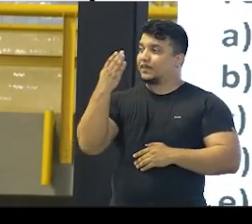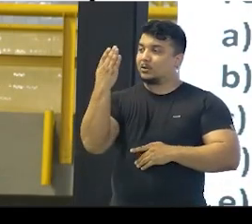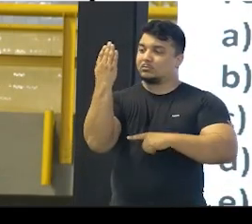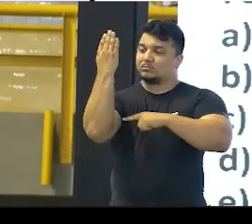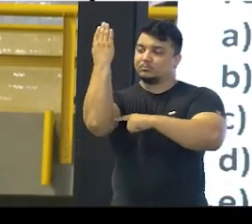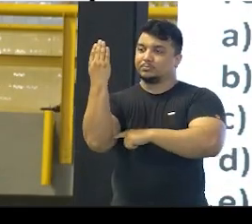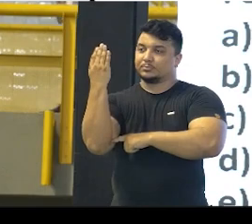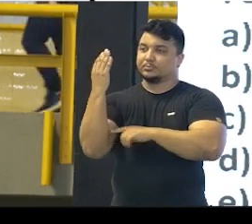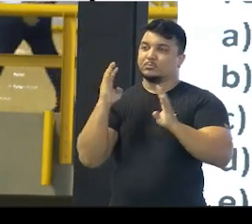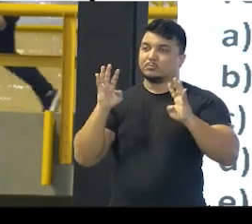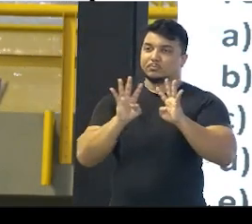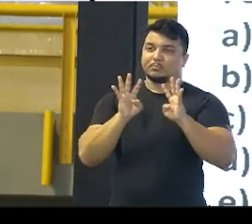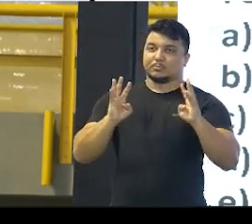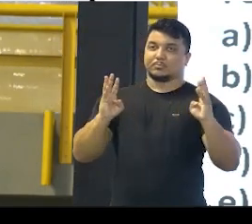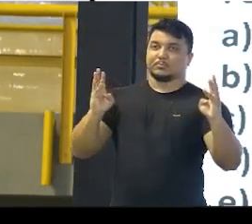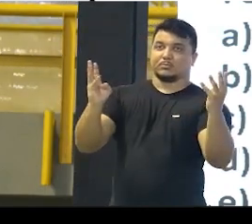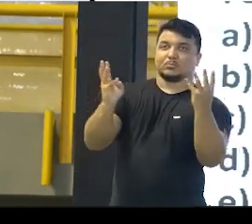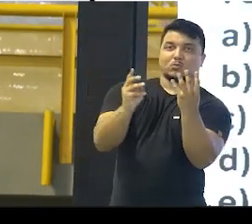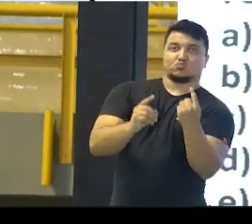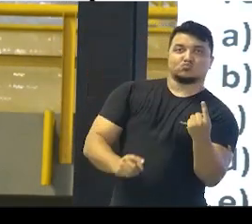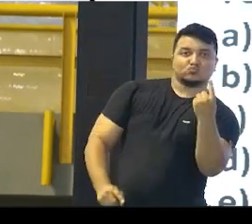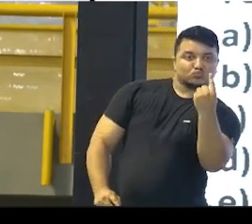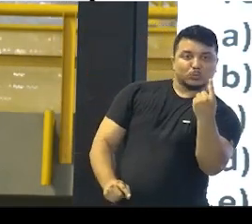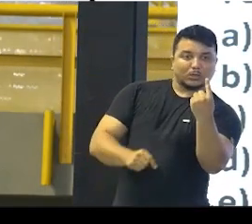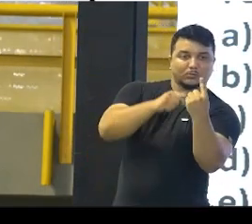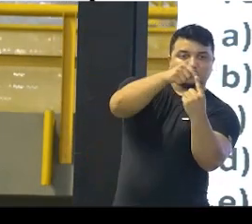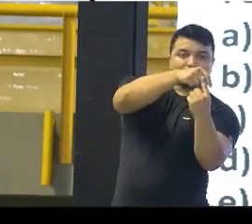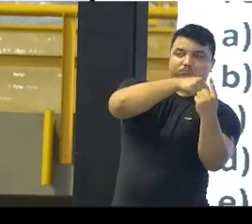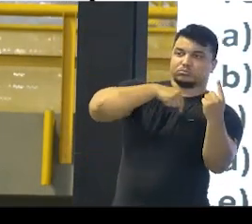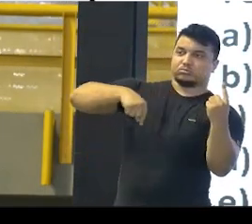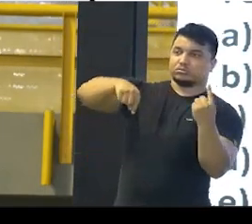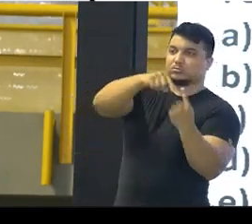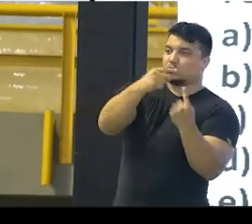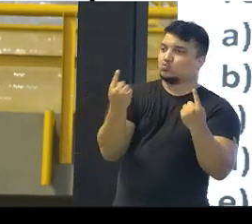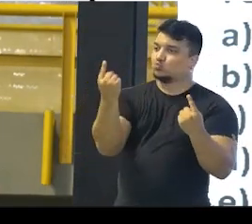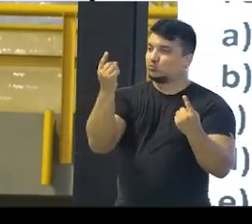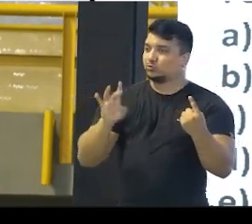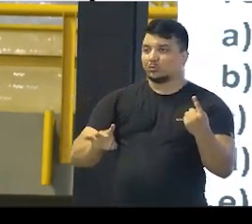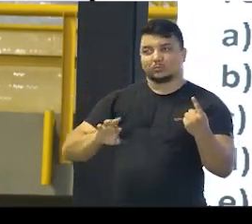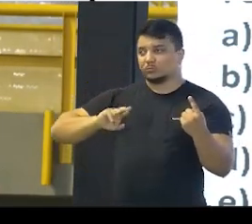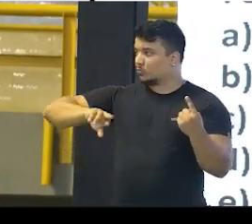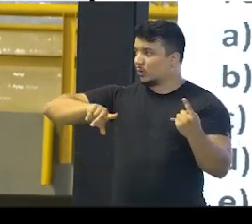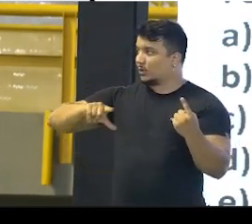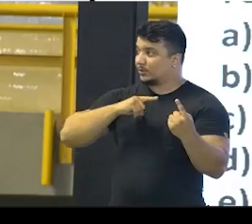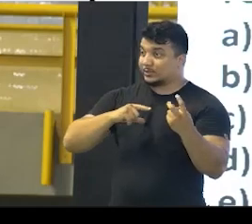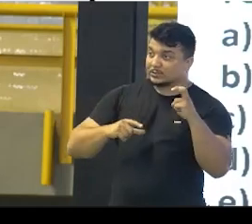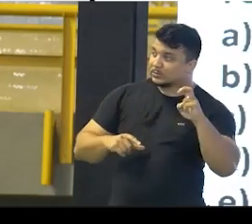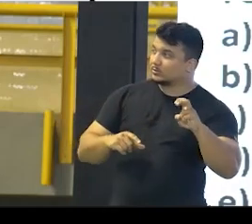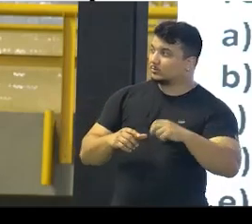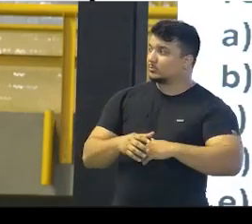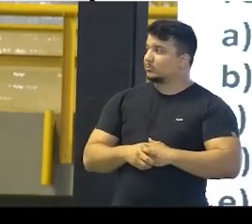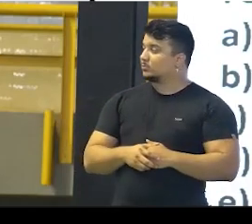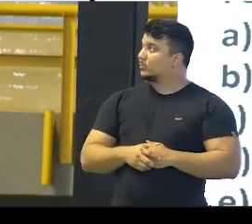o dono do terreno quer cercá-lo dando, detalhe, 5 voltas, porque quando você